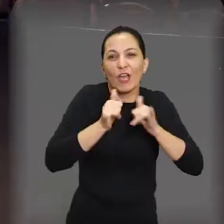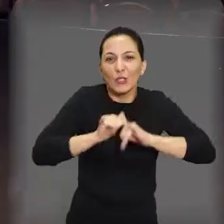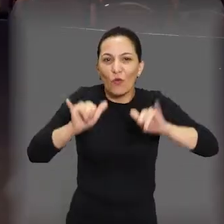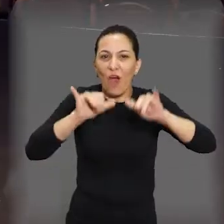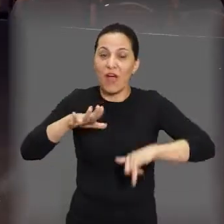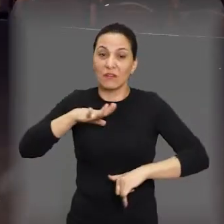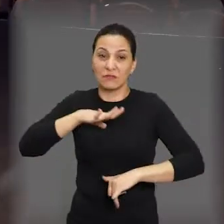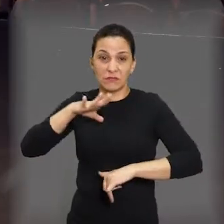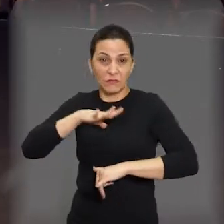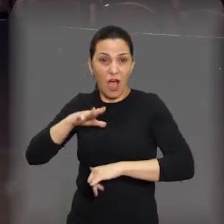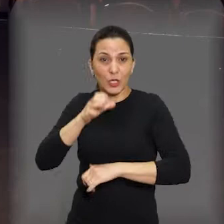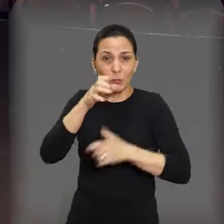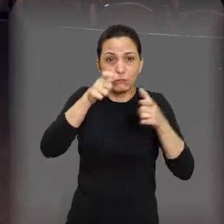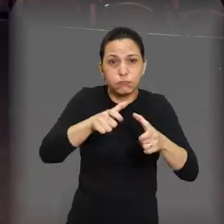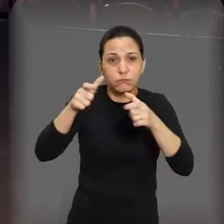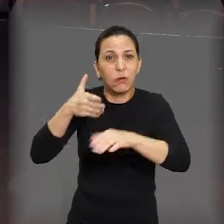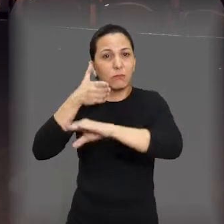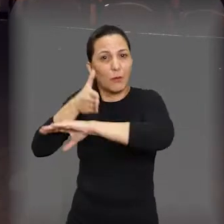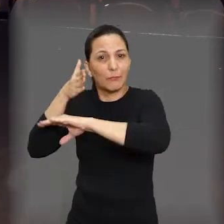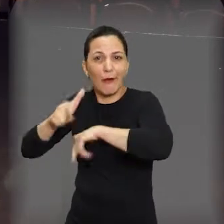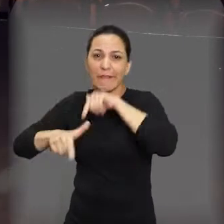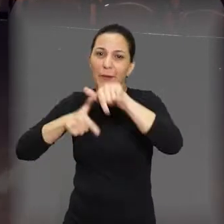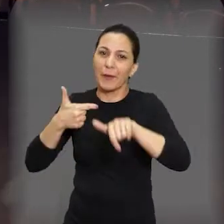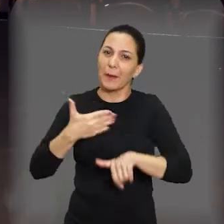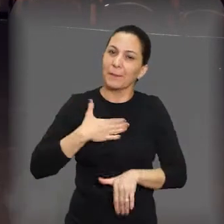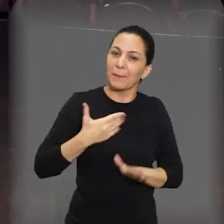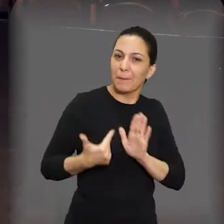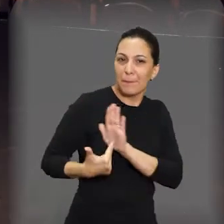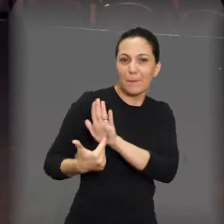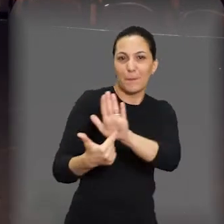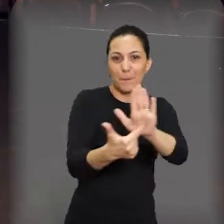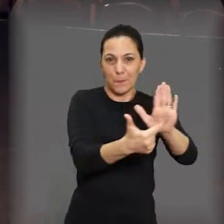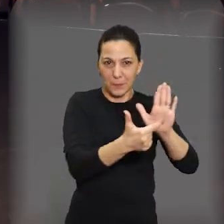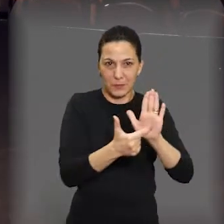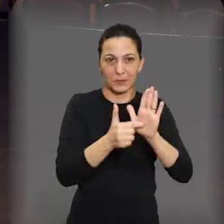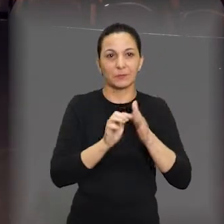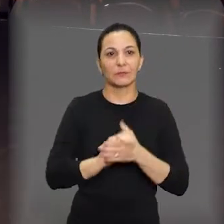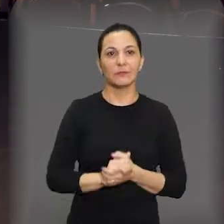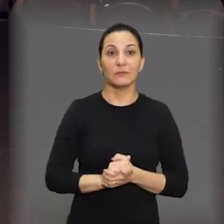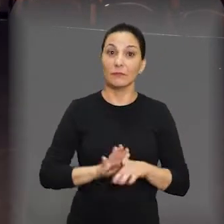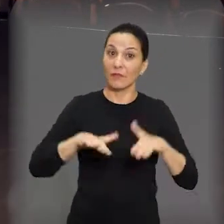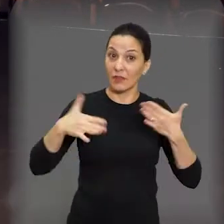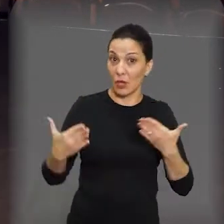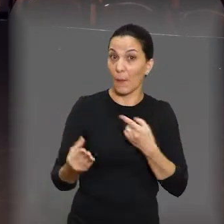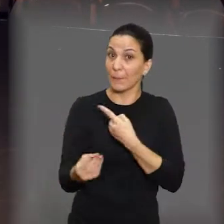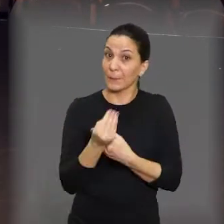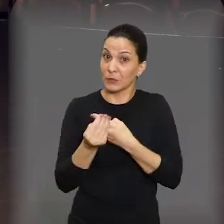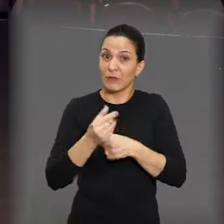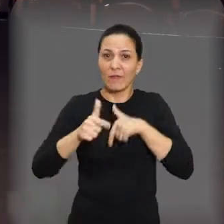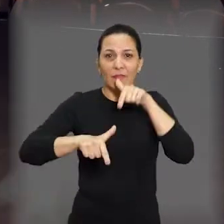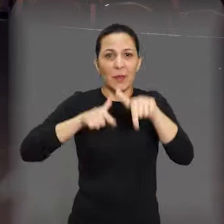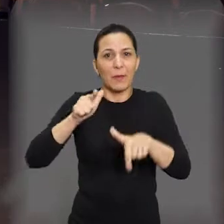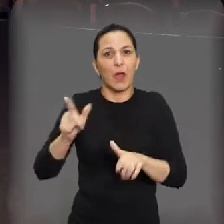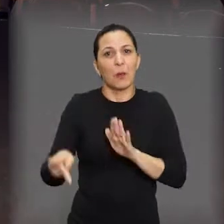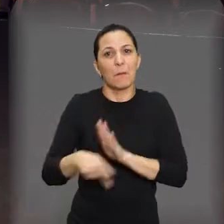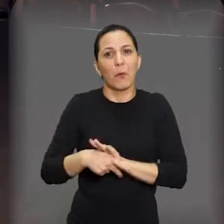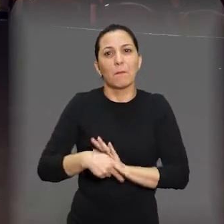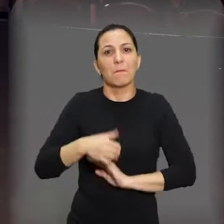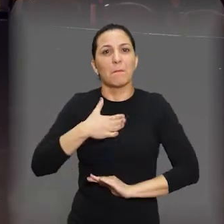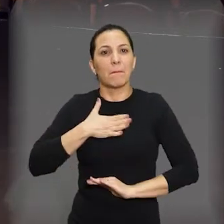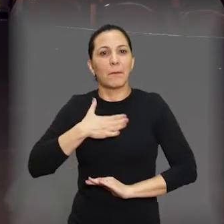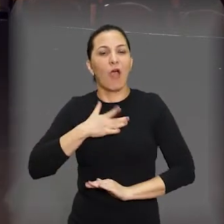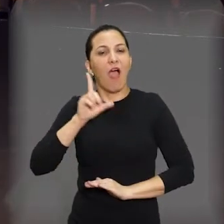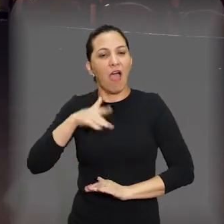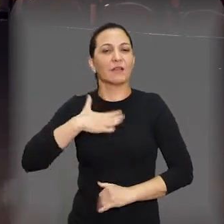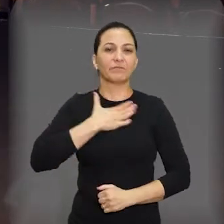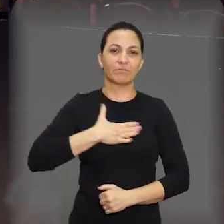espetáculos e indo para cidades fazer divulgação do teatro, divulgar o meu trabalho. Então, assim, é muito bom você poder